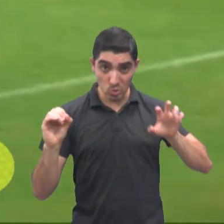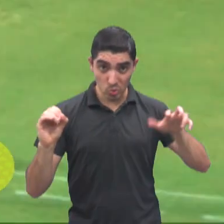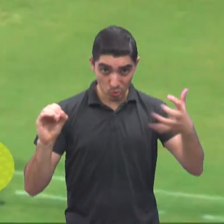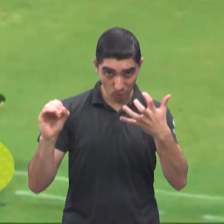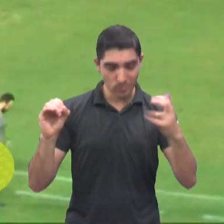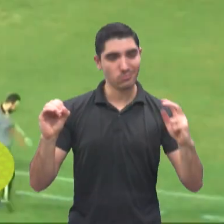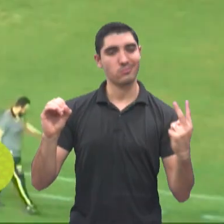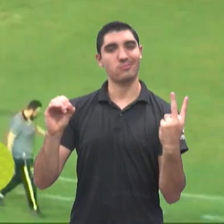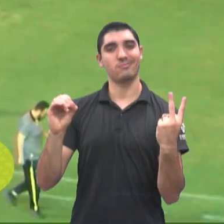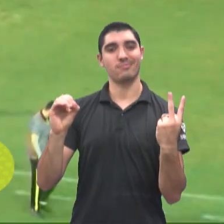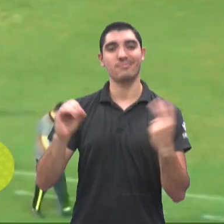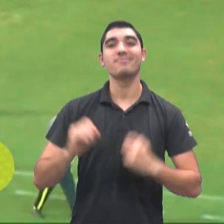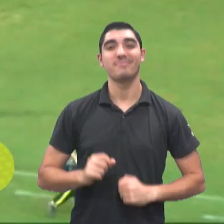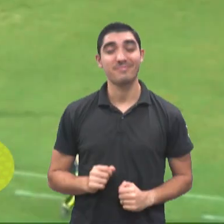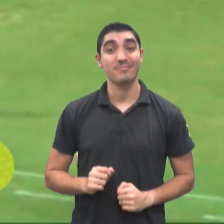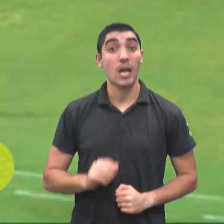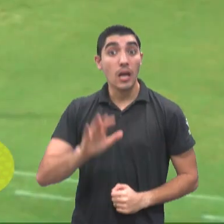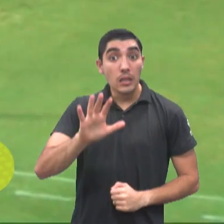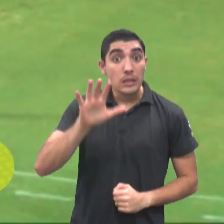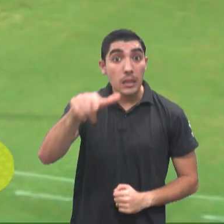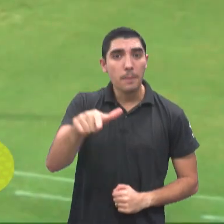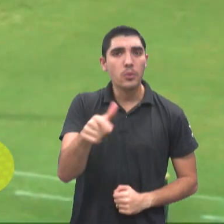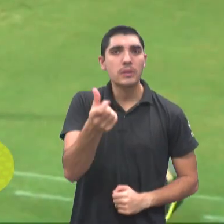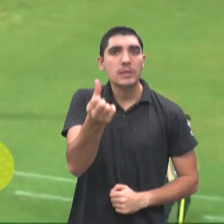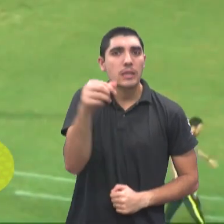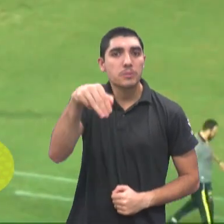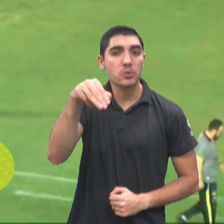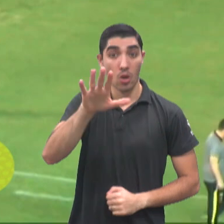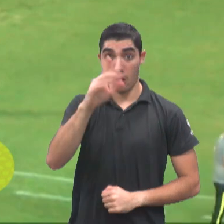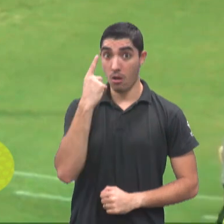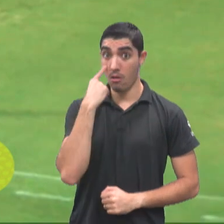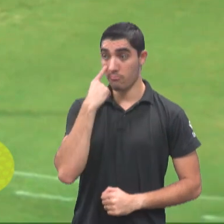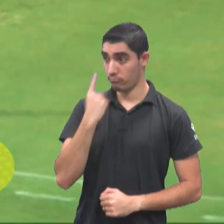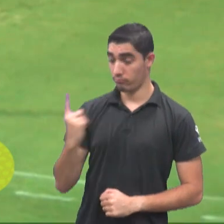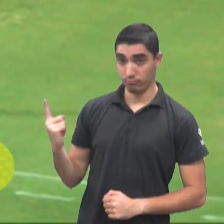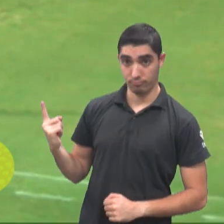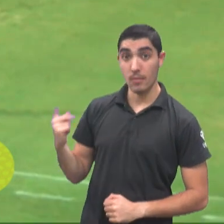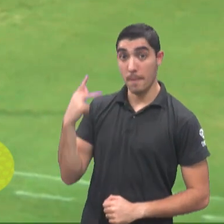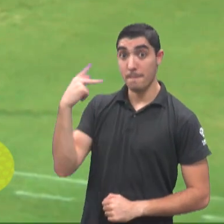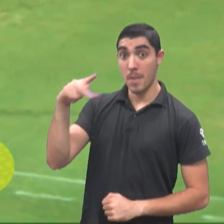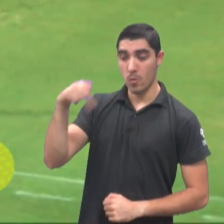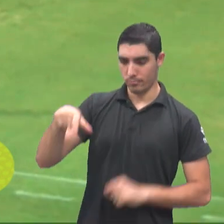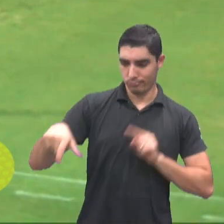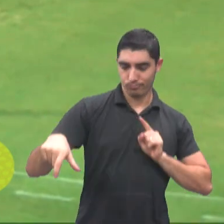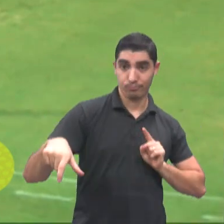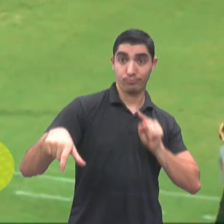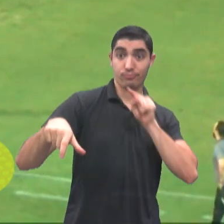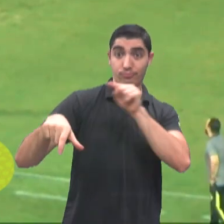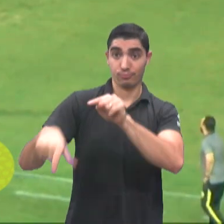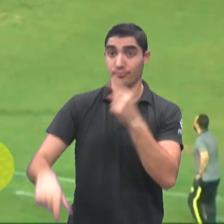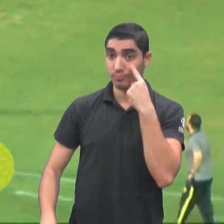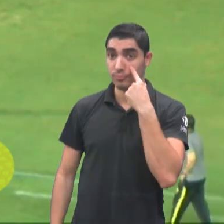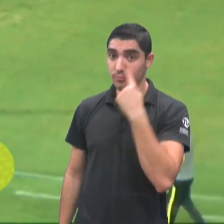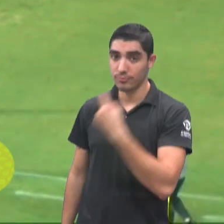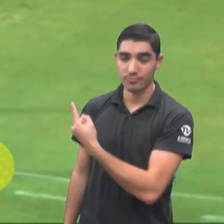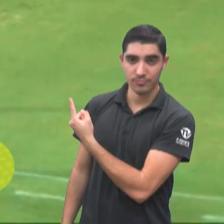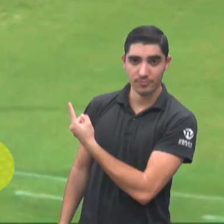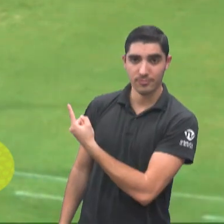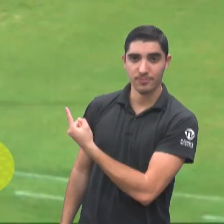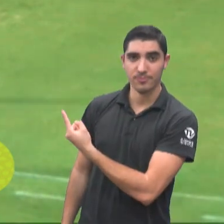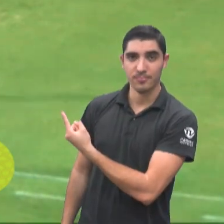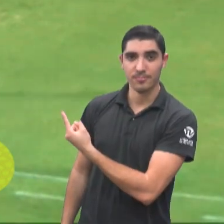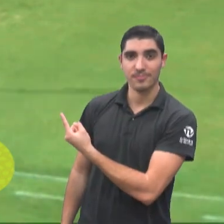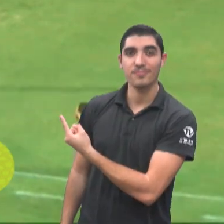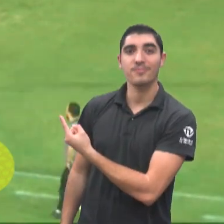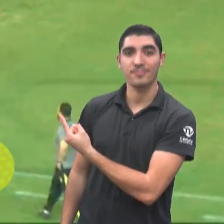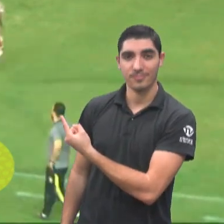2. Só que 6 minutos depois, falta para o Paulista aqui na esquerda. Vitor Hugo veio para a batida de perna direita, pé